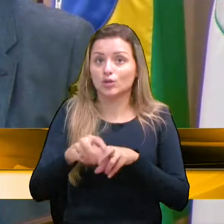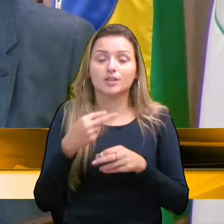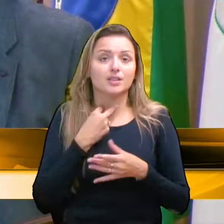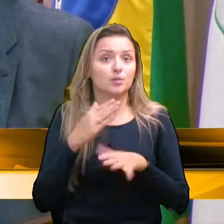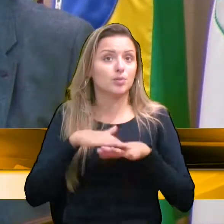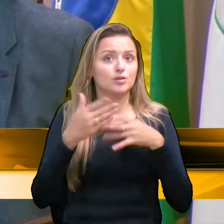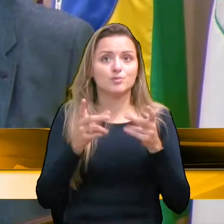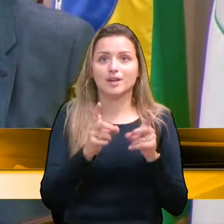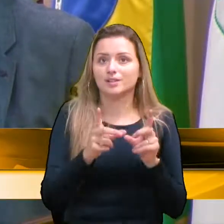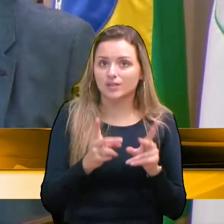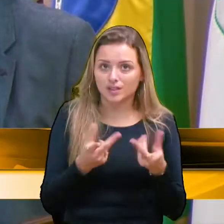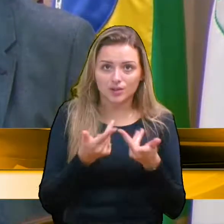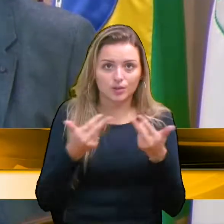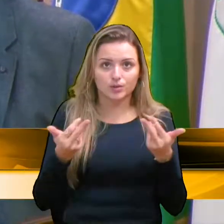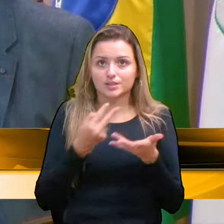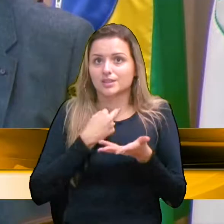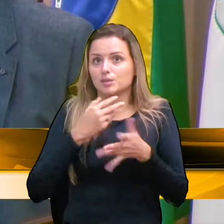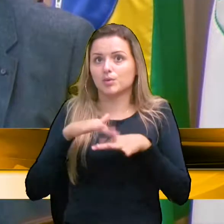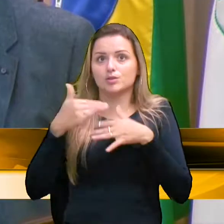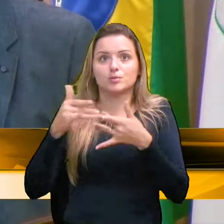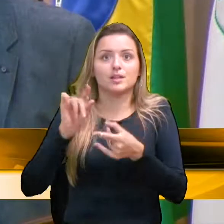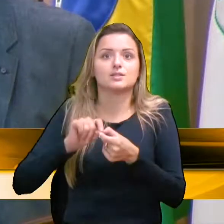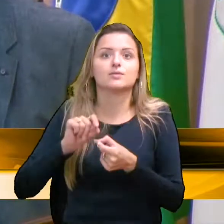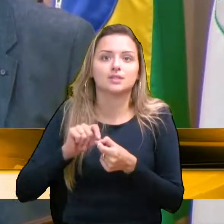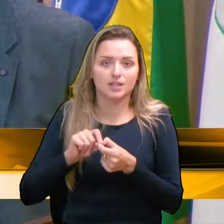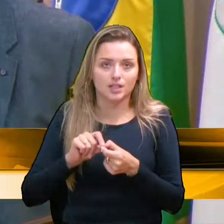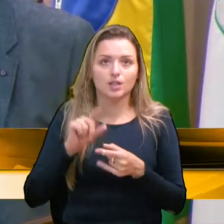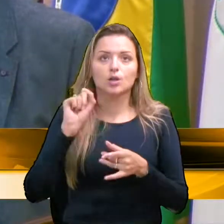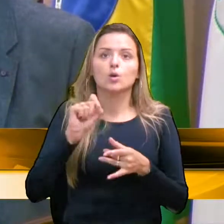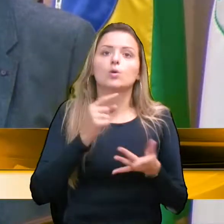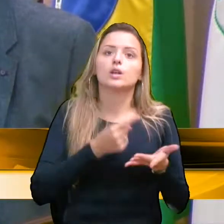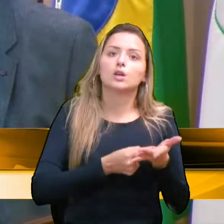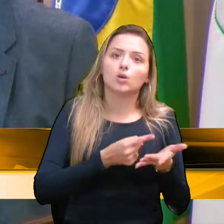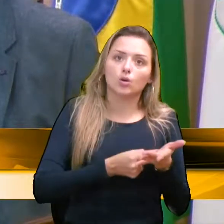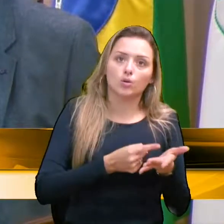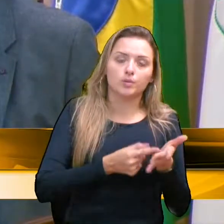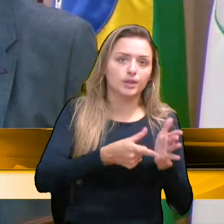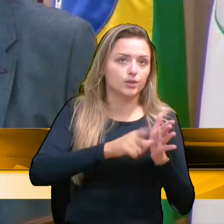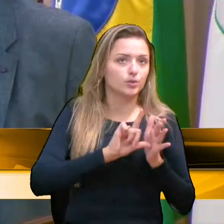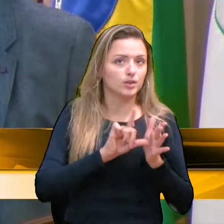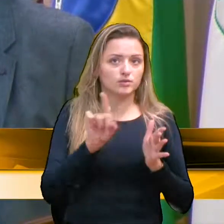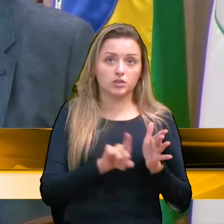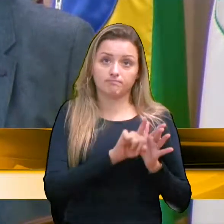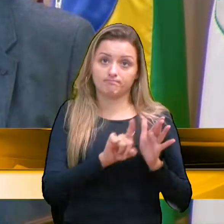que os agricultores já não podem fazer, né? Então, o que havia sido combinado foi rompido, né?